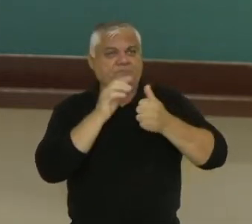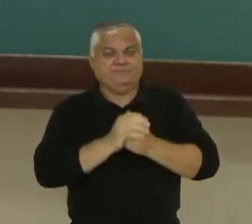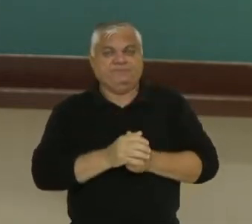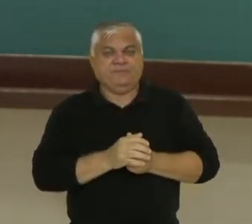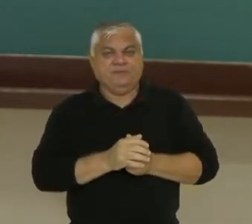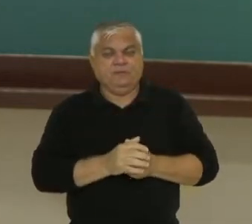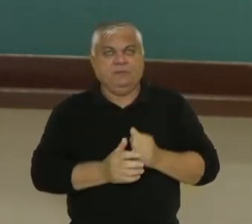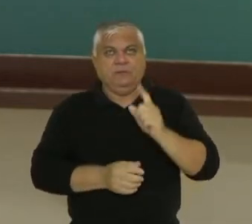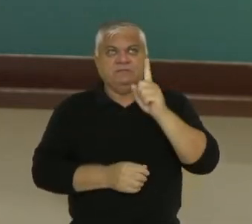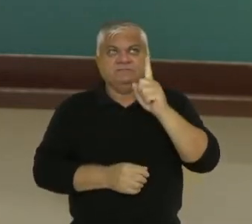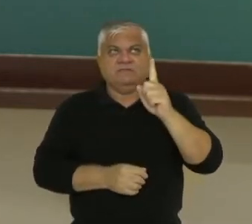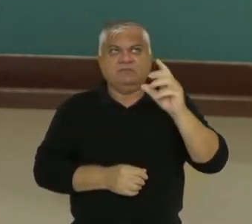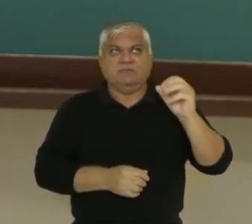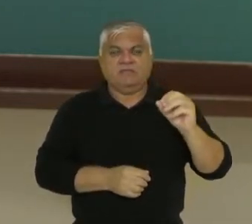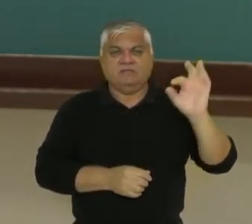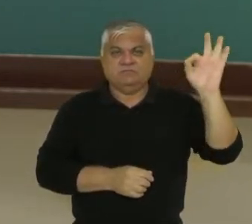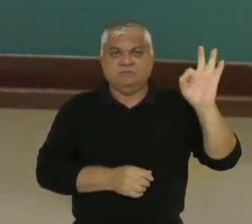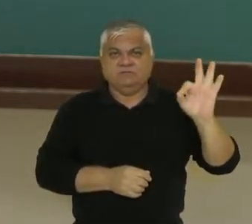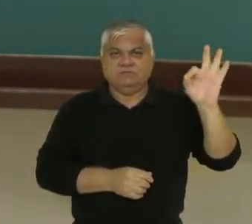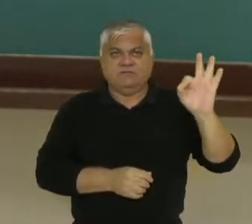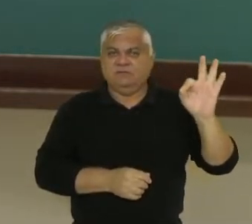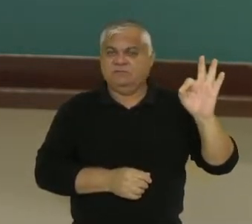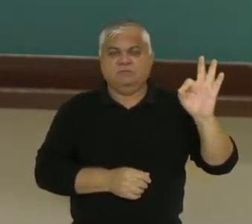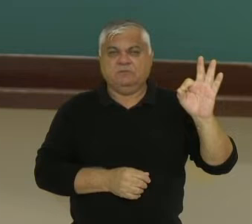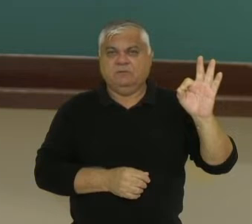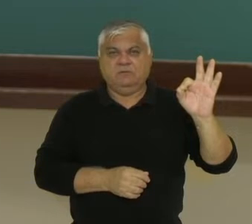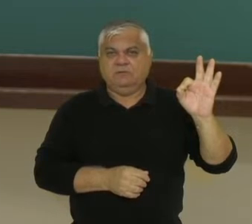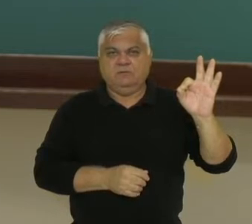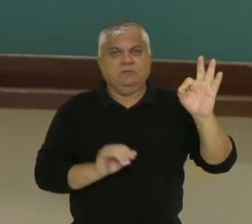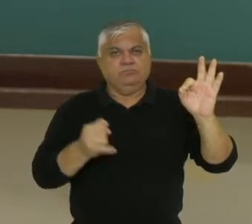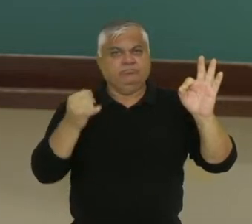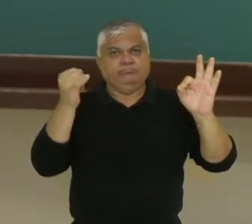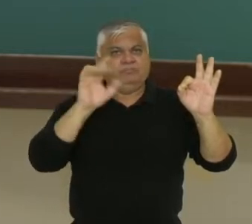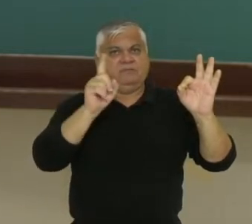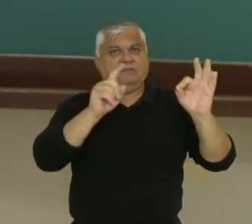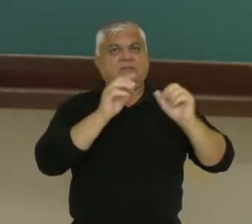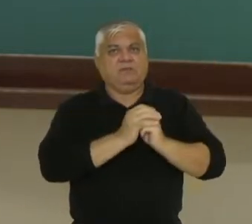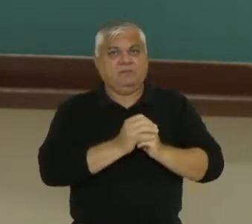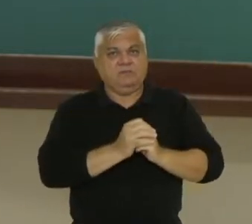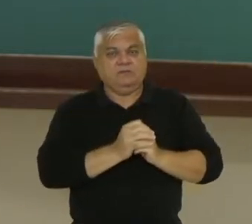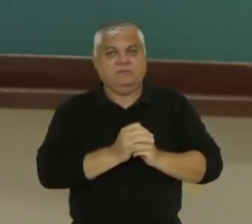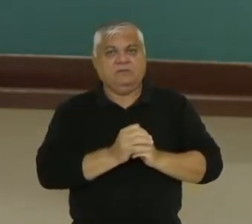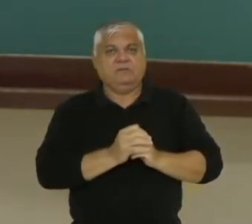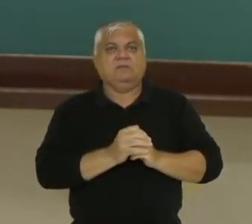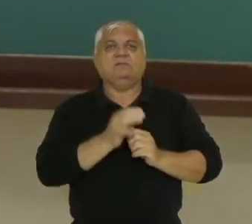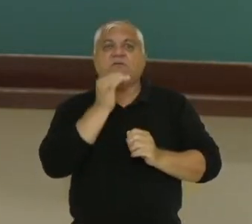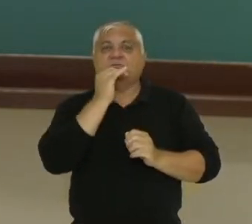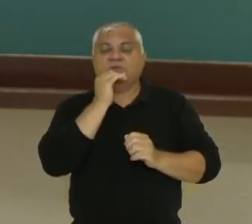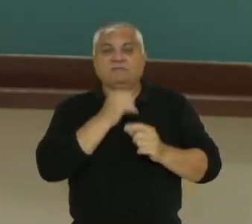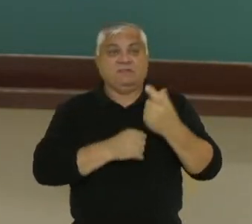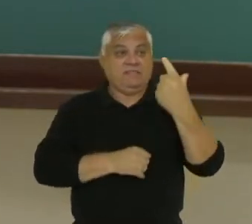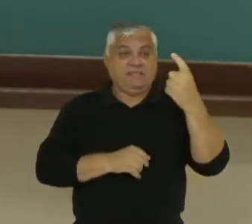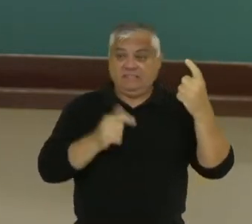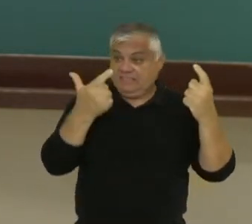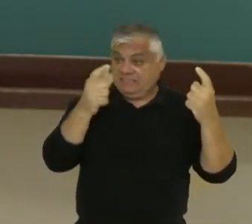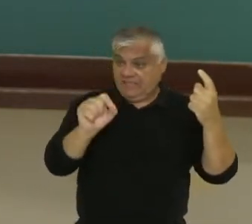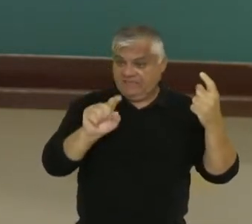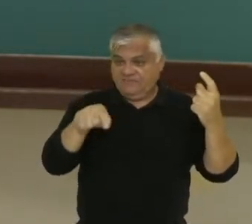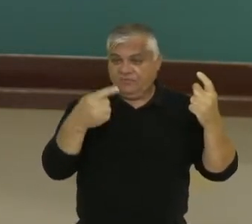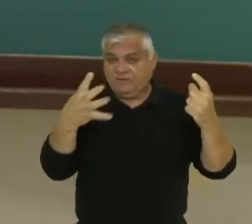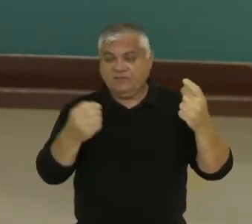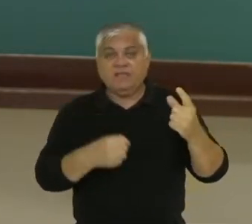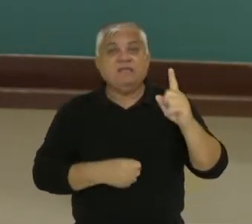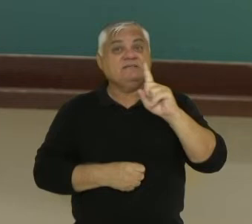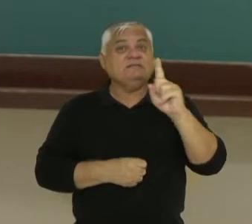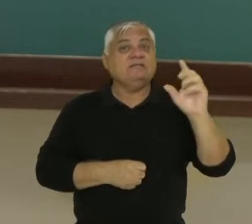eu tenho 110, ele não rendeu esse valor, ele rendeu 110% sobre esse valor no